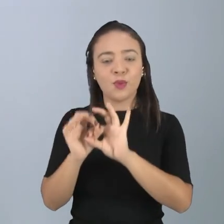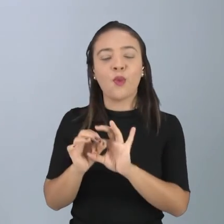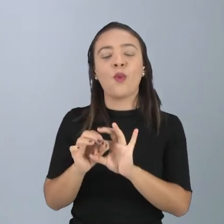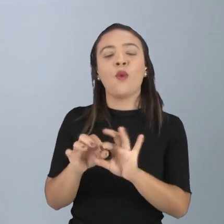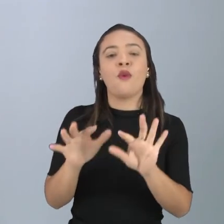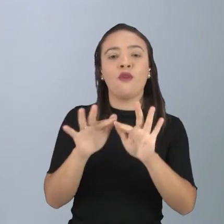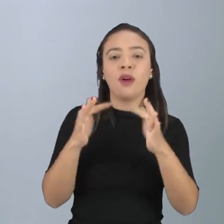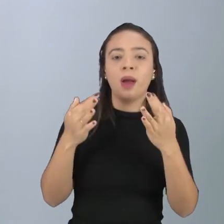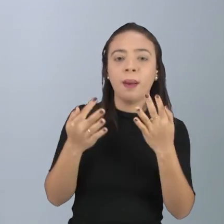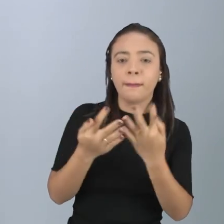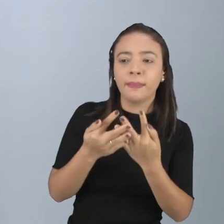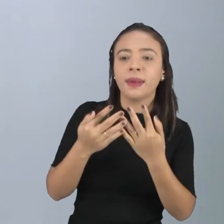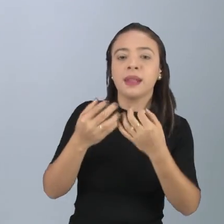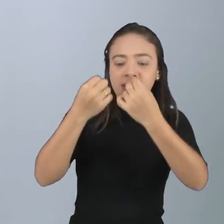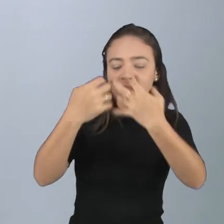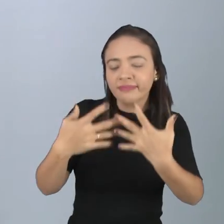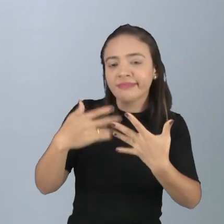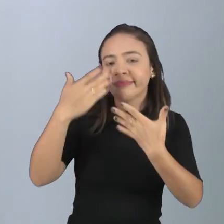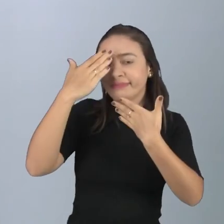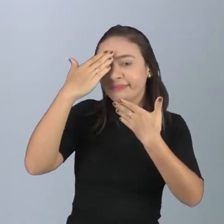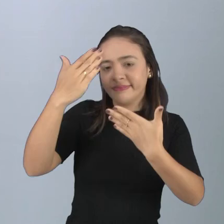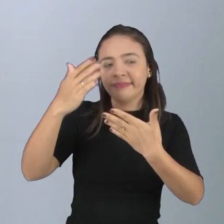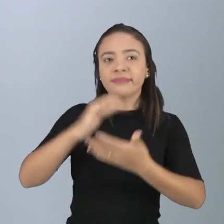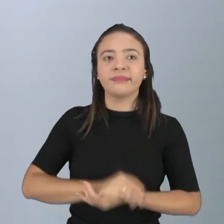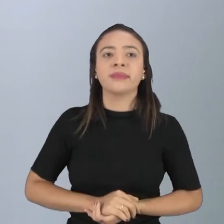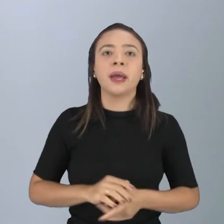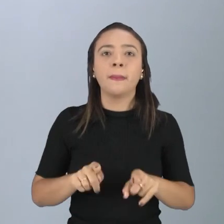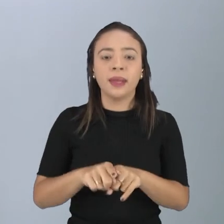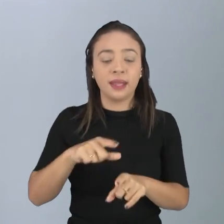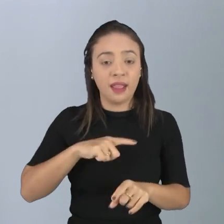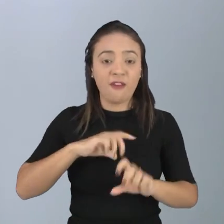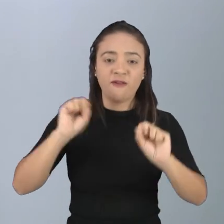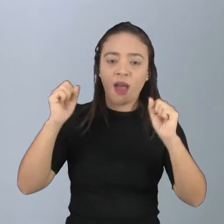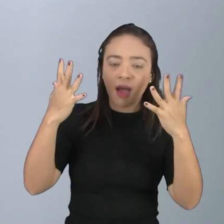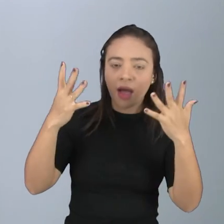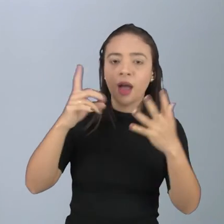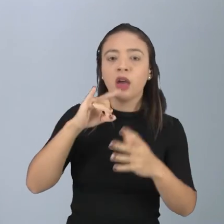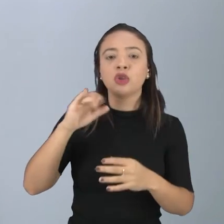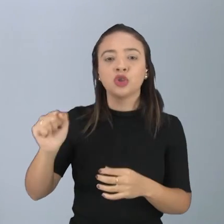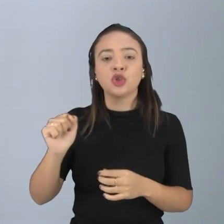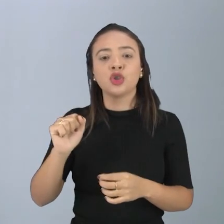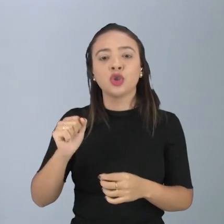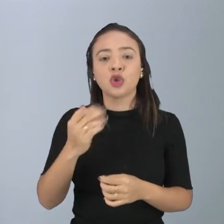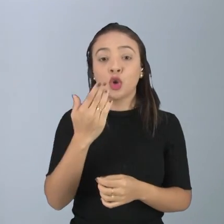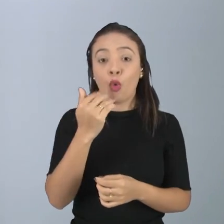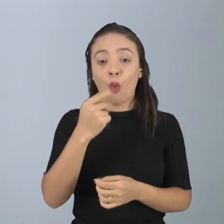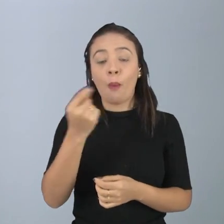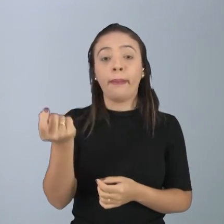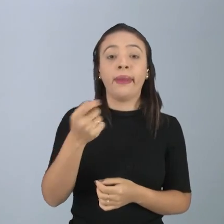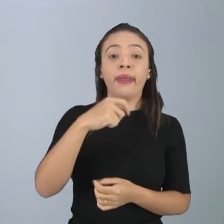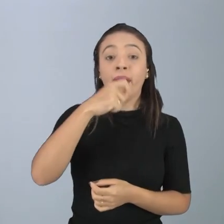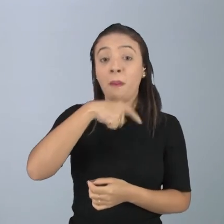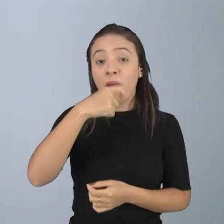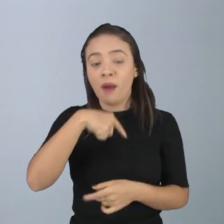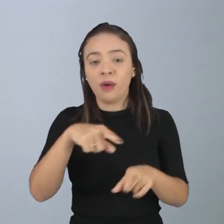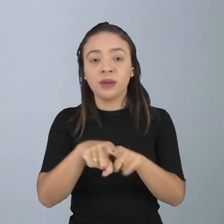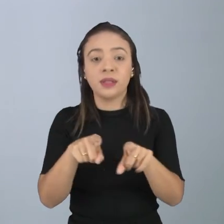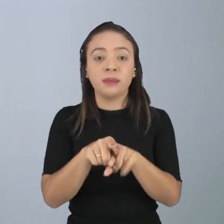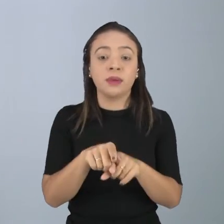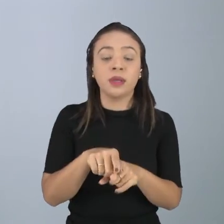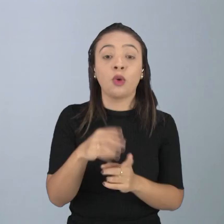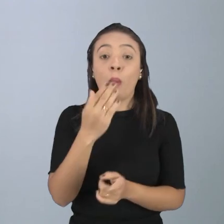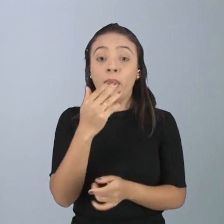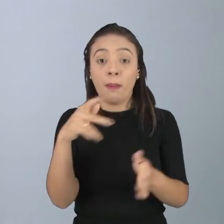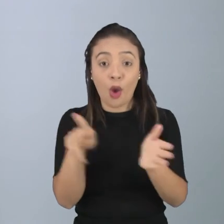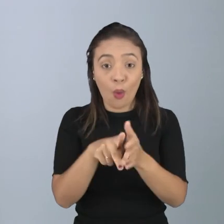cada um dizendo pelo que é grato, enfim. E aí tem as celebrações, o Dia do Peru, as comidas típicas do dia, né?